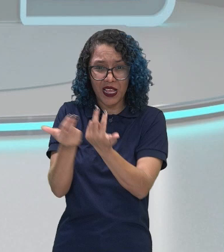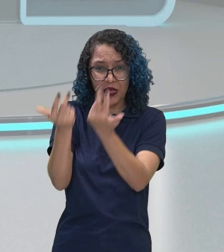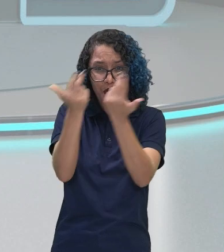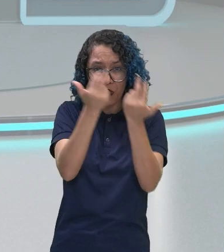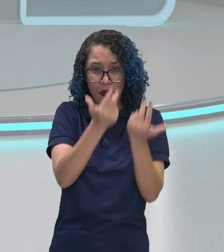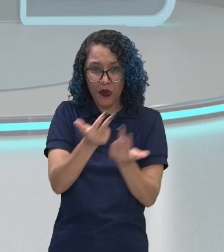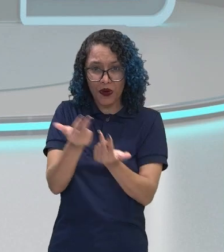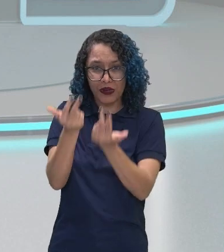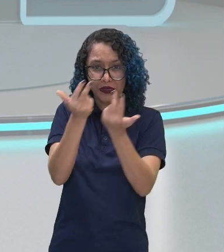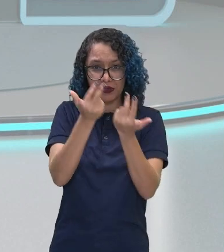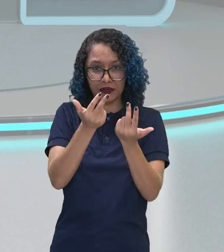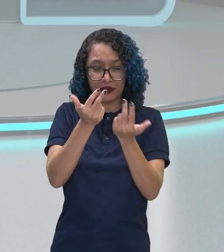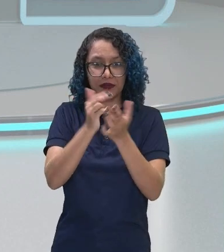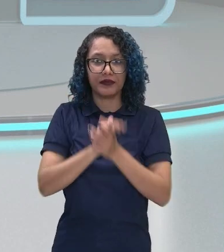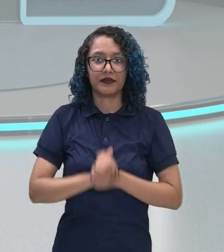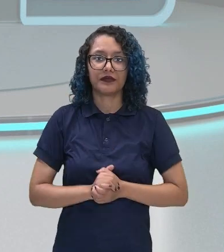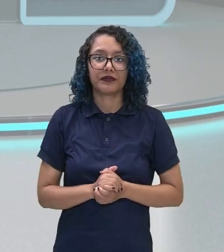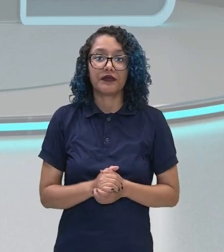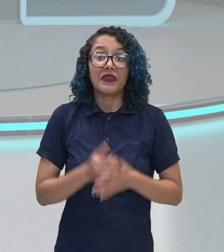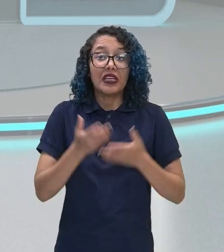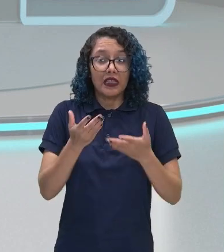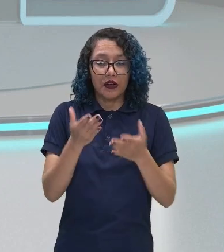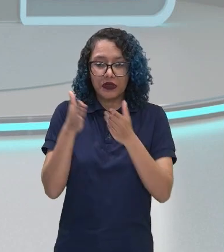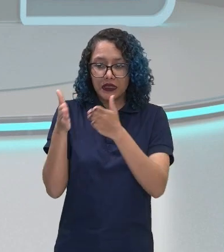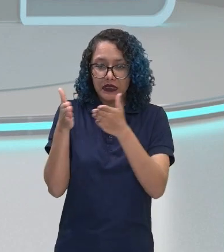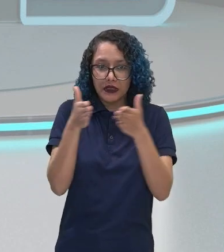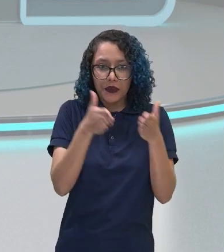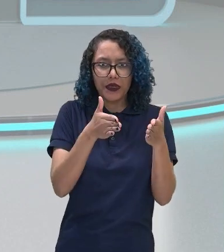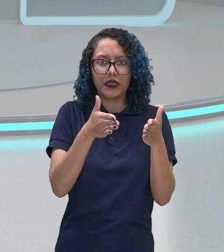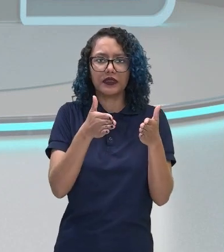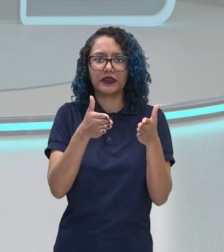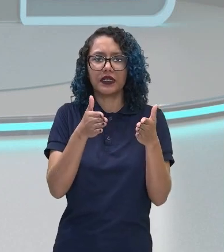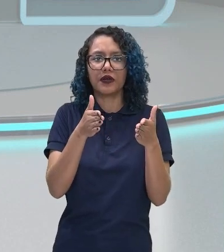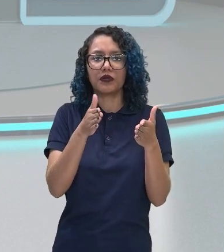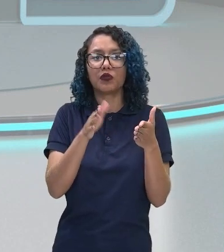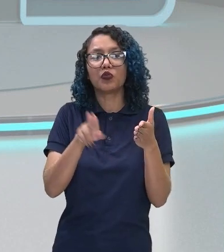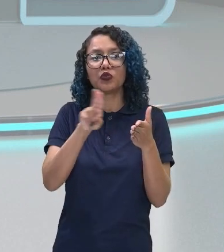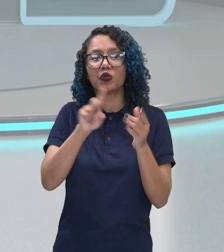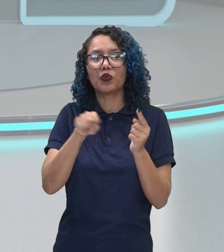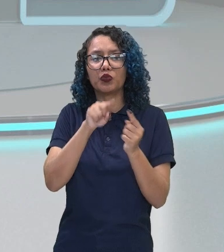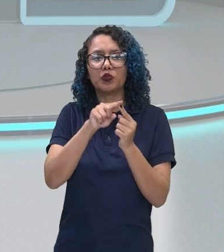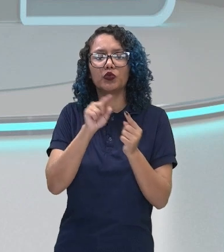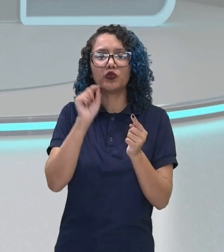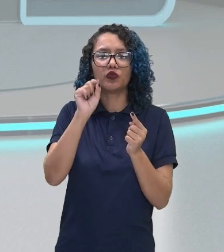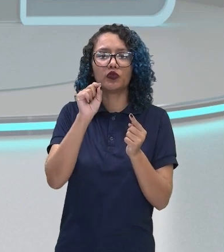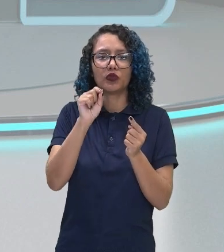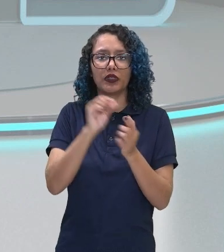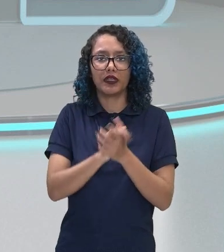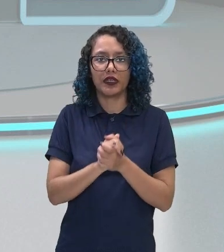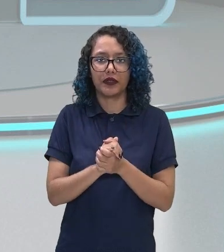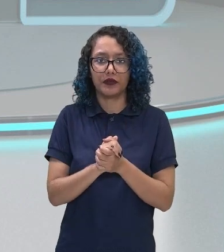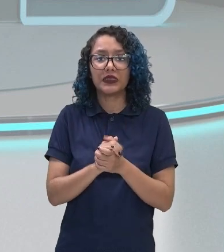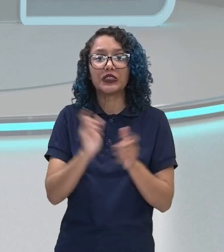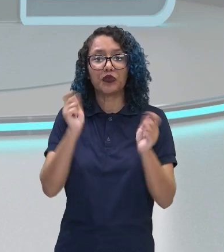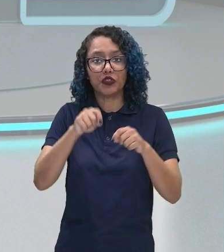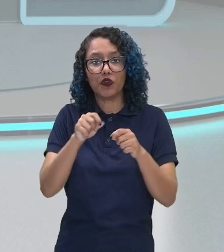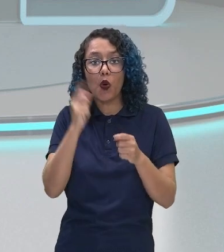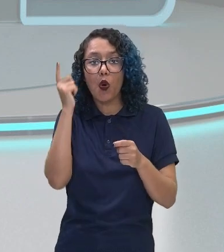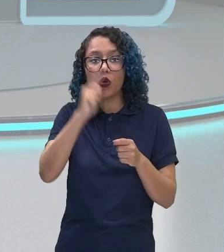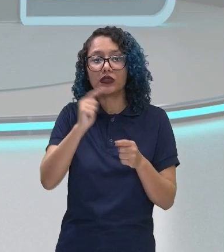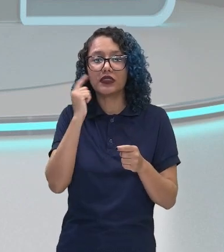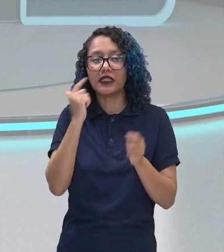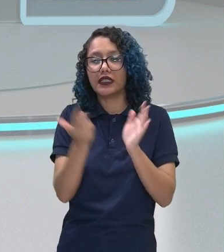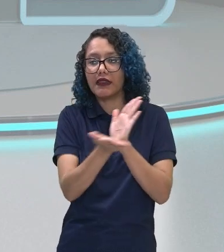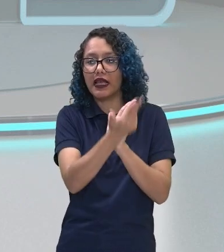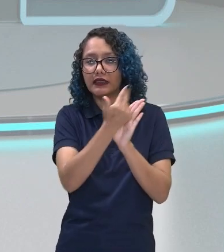Olha só. A sequência de Fibonacci ela é usada para criar a proporção da espiral áurea, né? Então